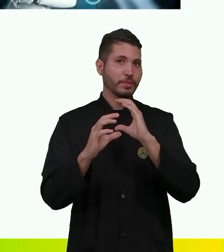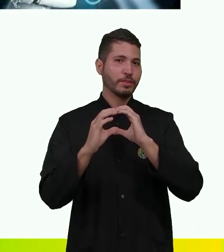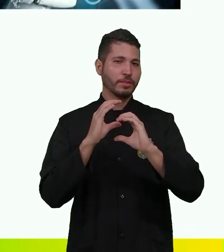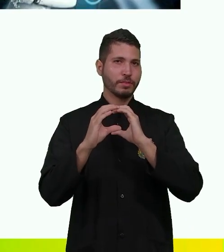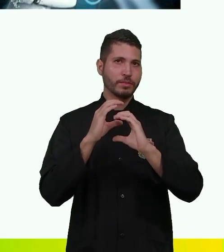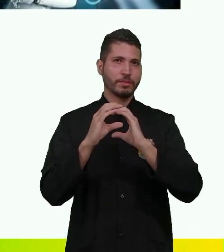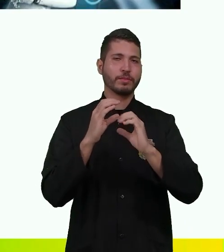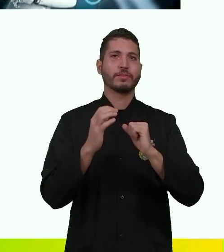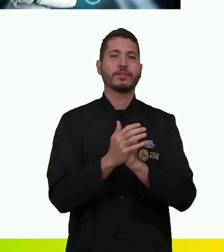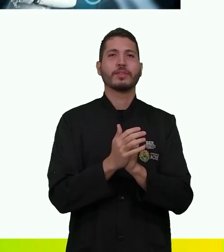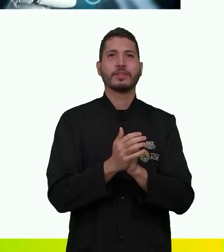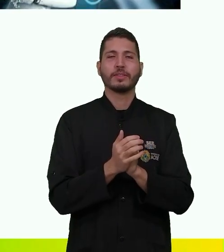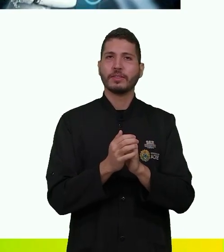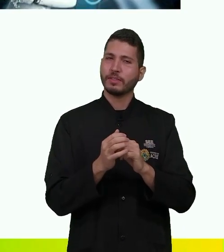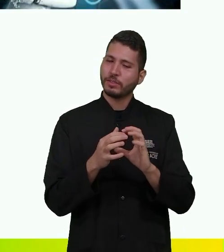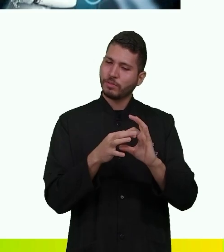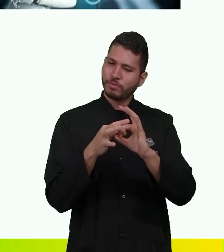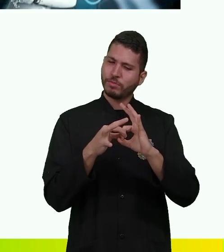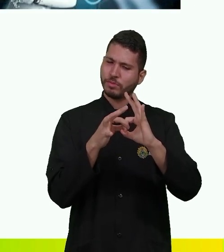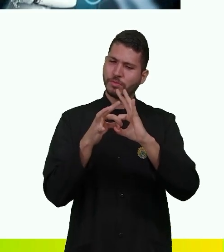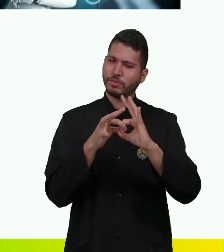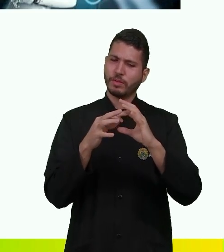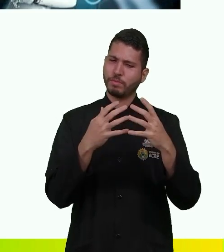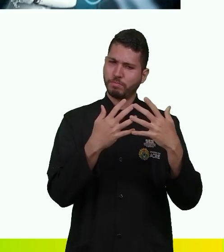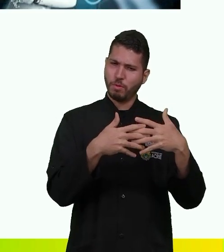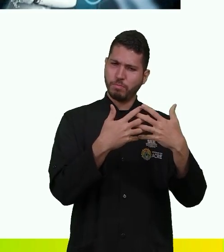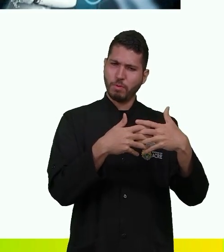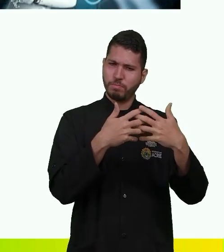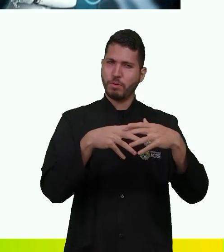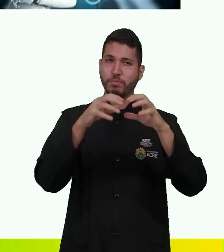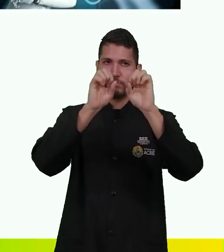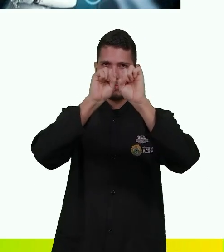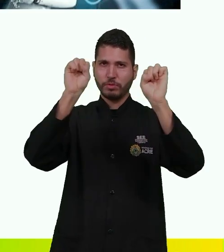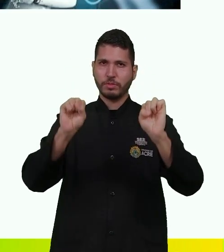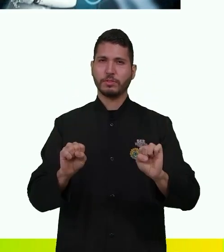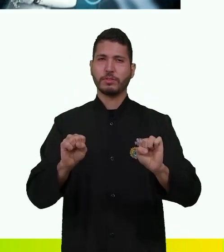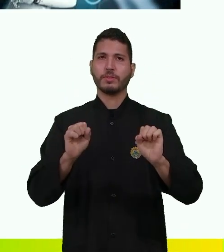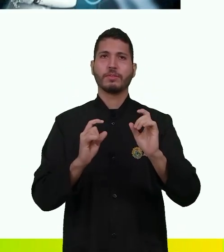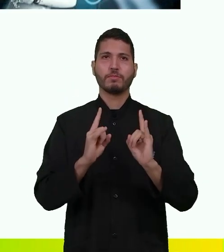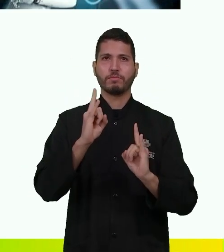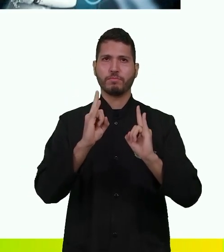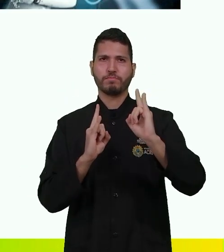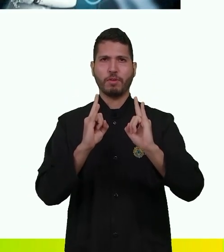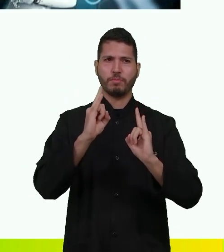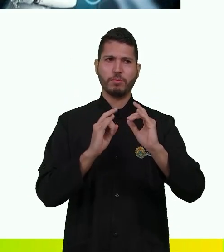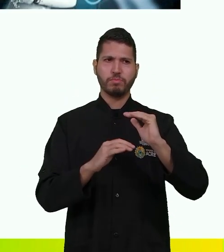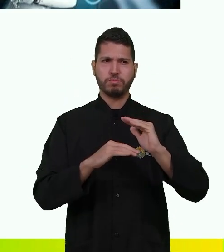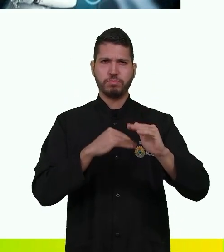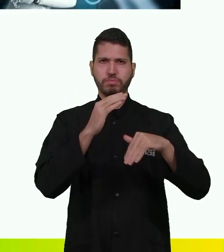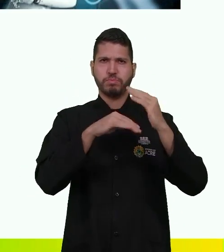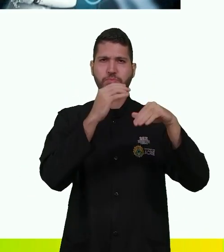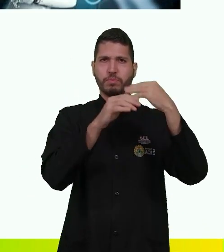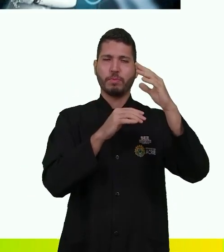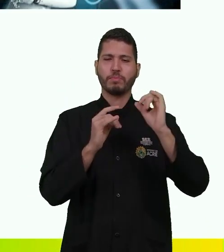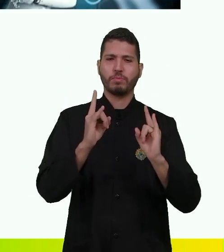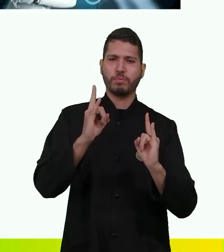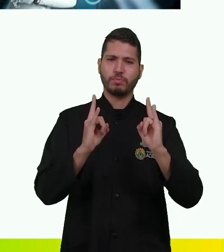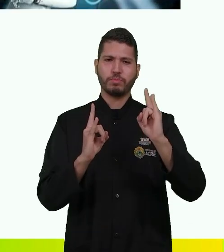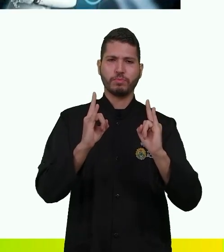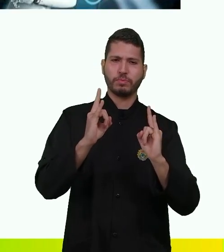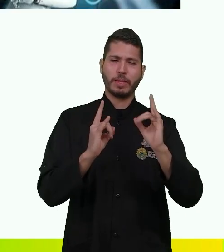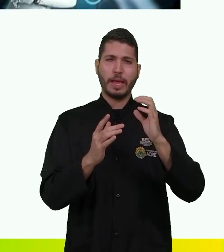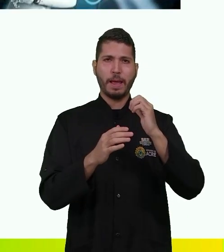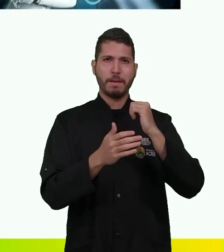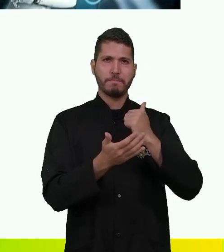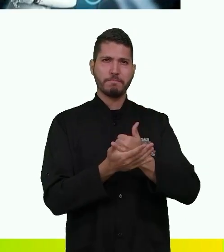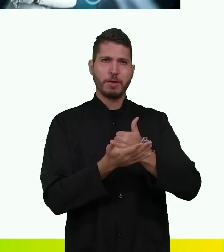e a cooperação entre máquinas e sistemas. A robótica avançada, robôs